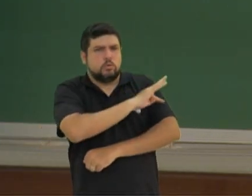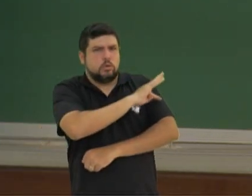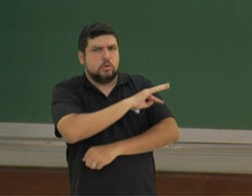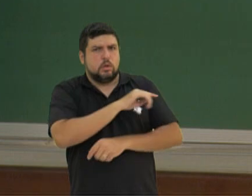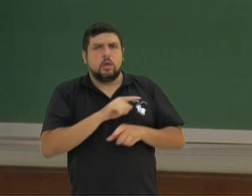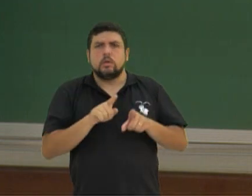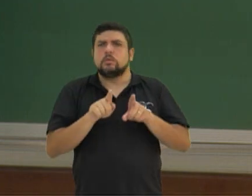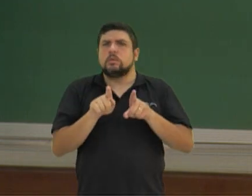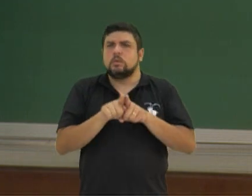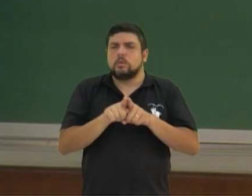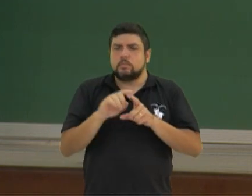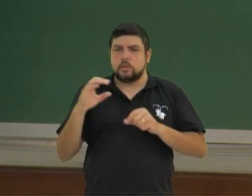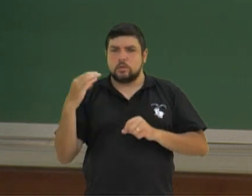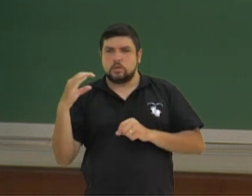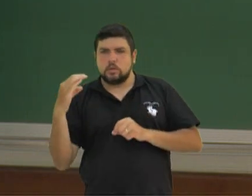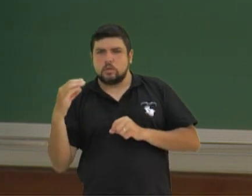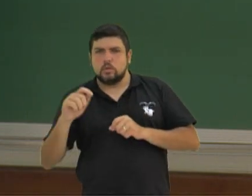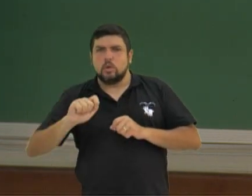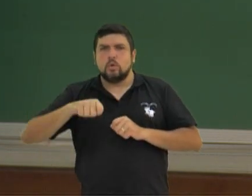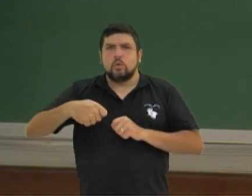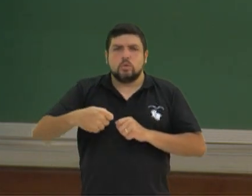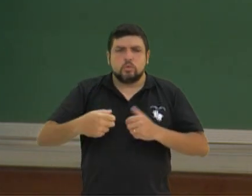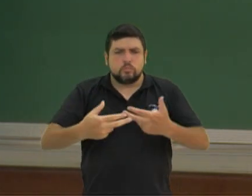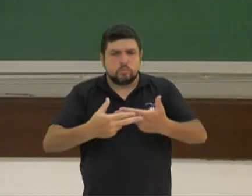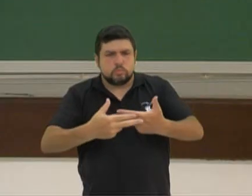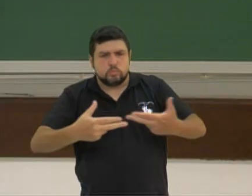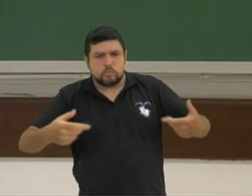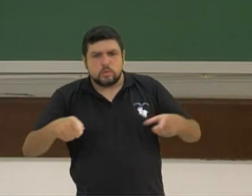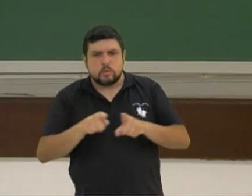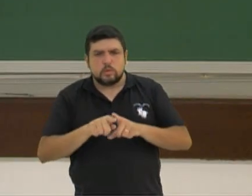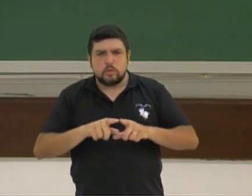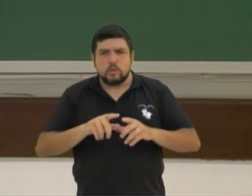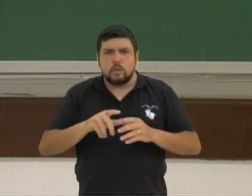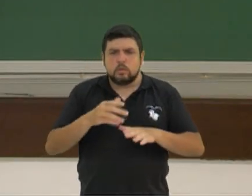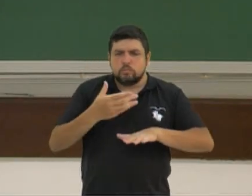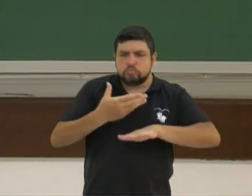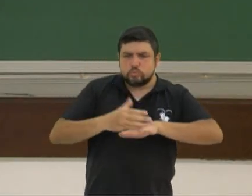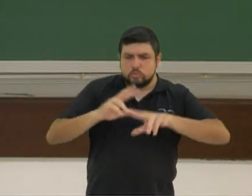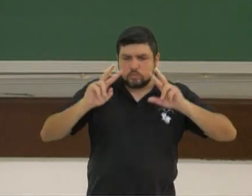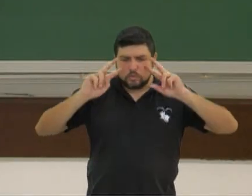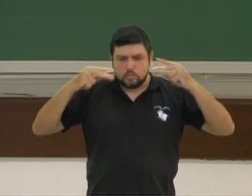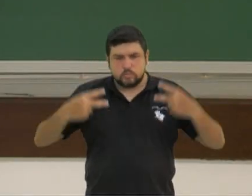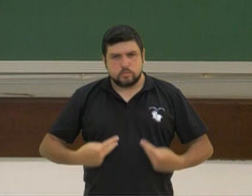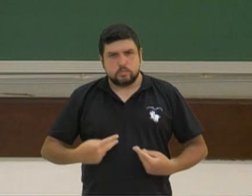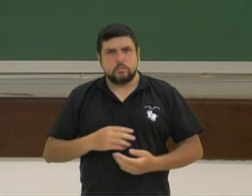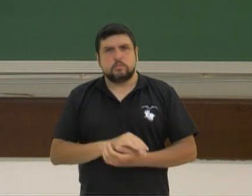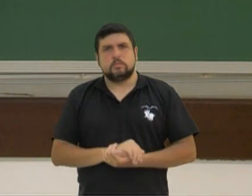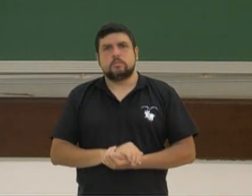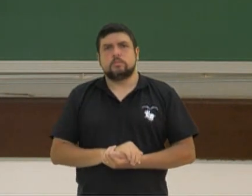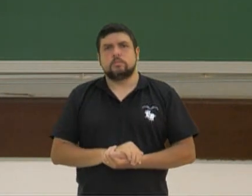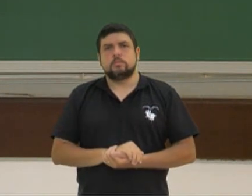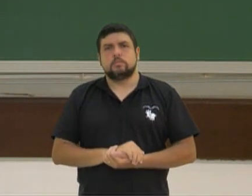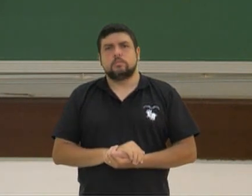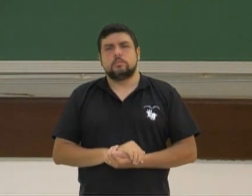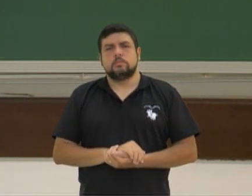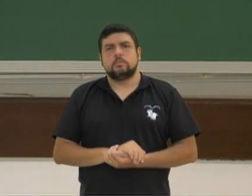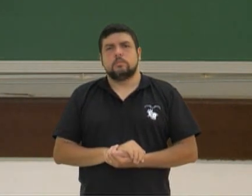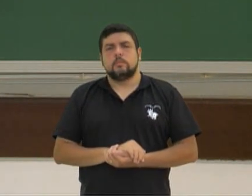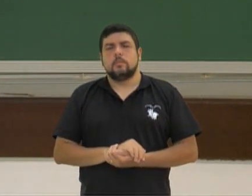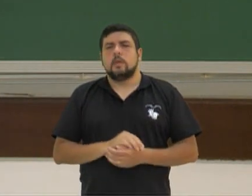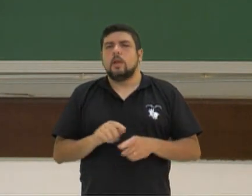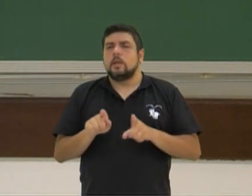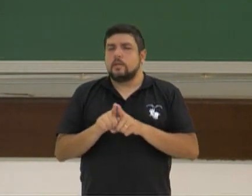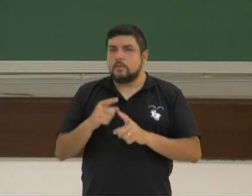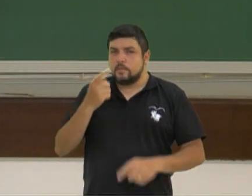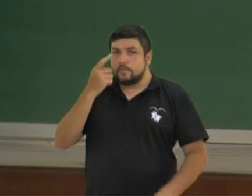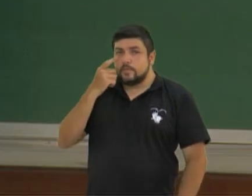científico sobre a natureza das coisas e das artes humanas. E, para a gente finalizar, aqui eu trouxe alguns nomes de